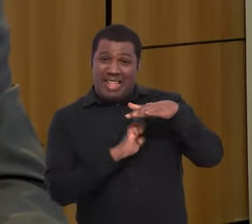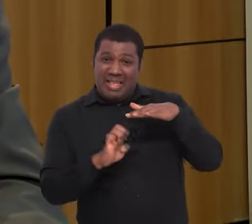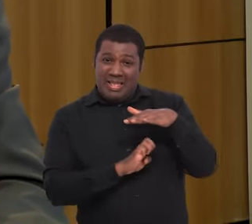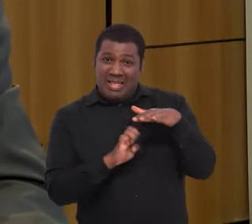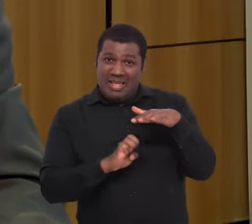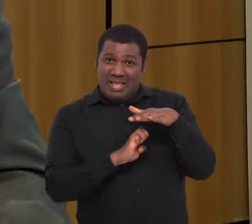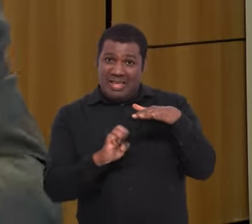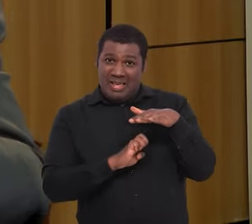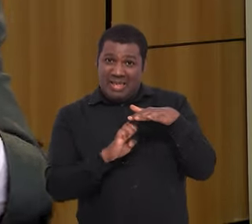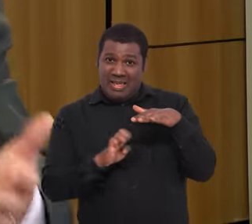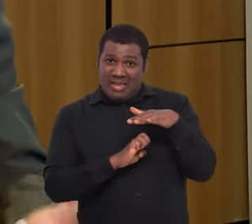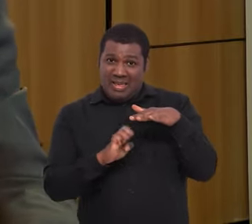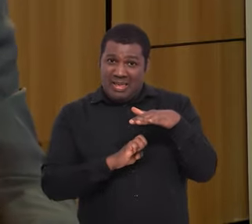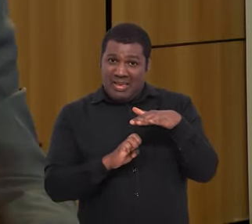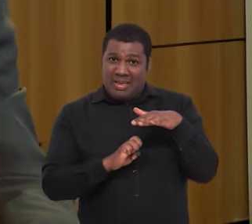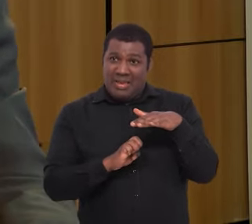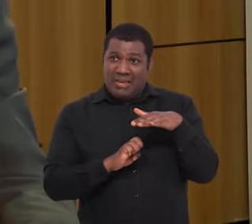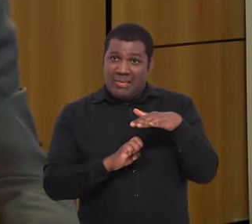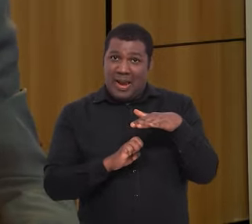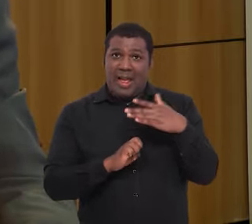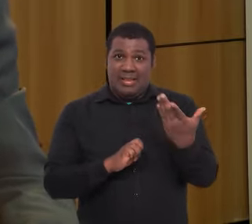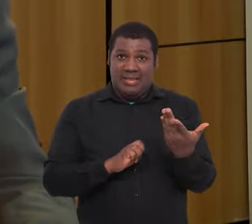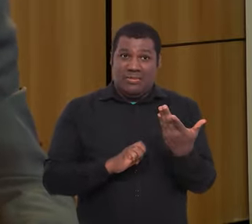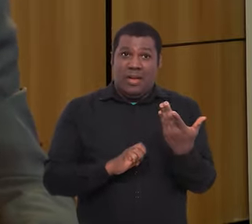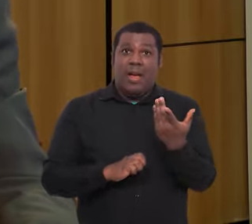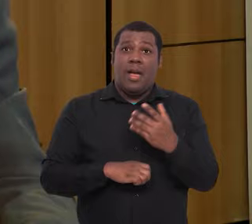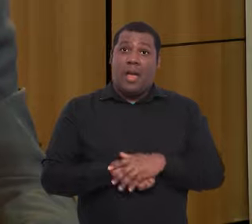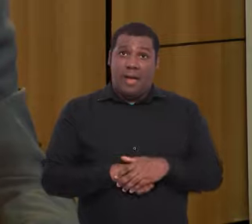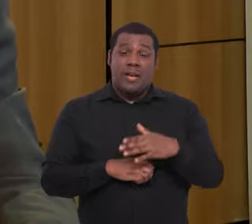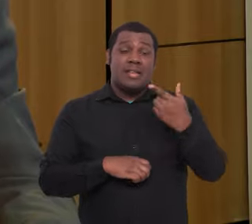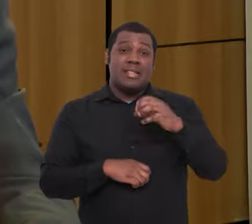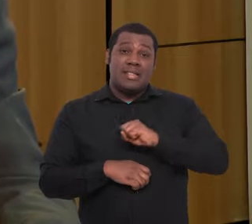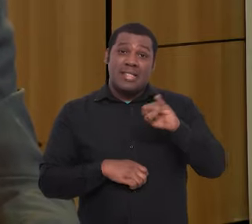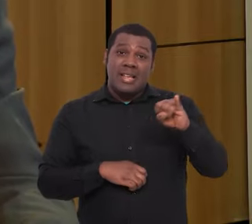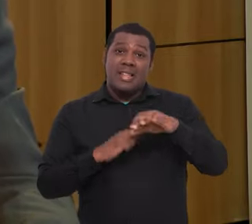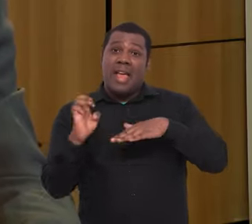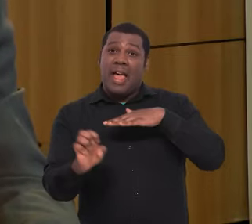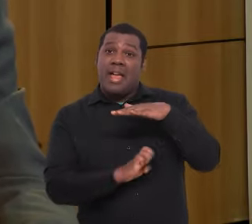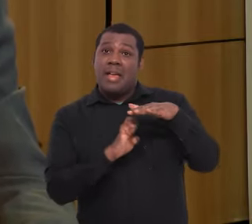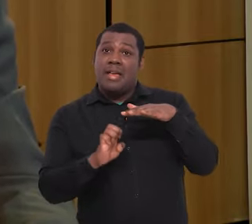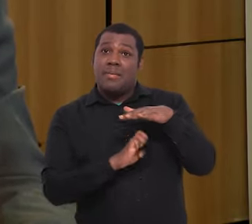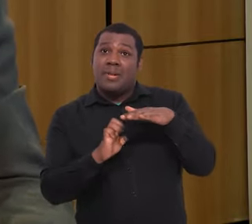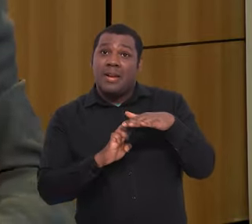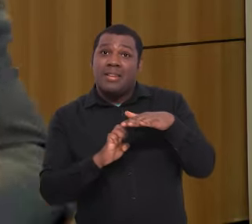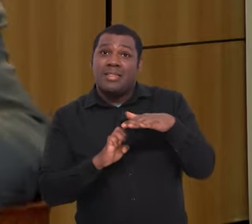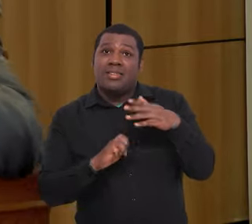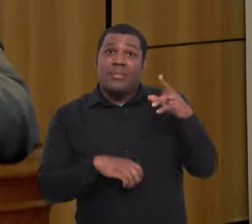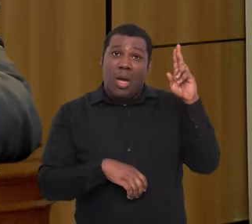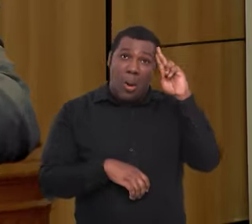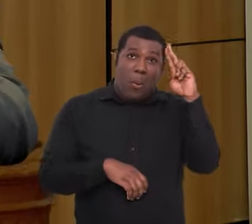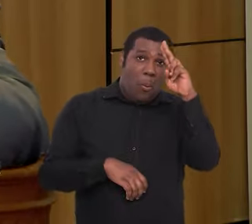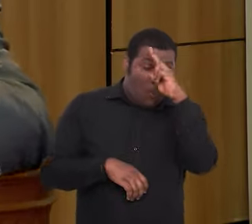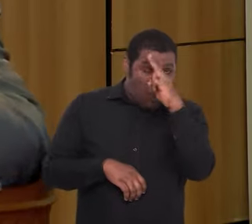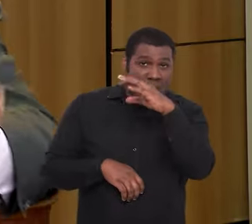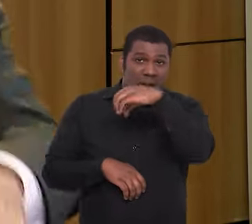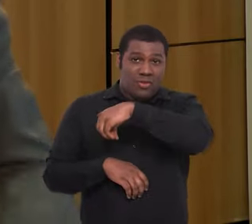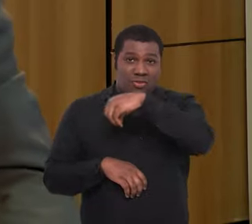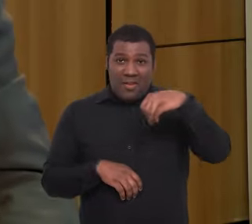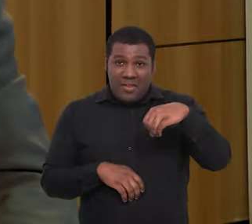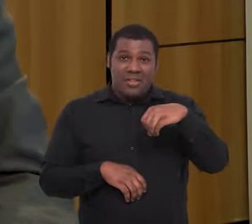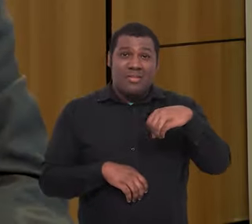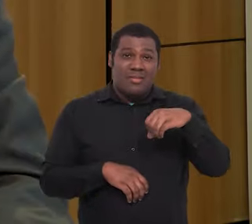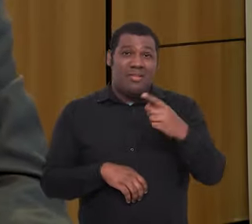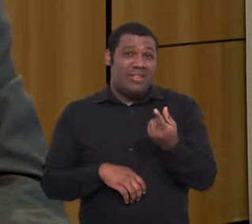passageiro vão perder Tá certo vão perder para concorrência Então isso é um problema agora